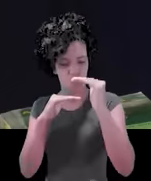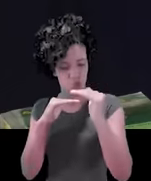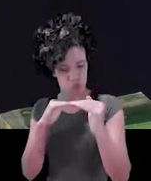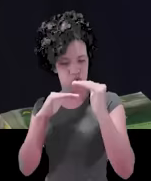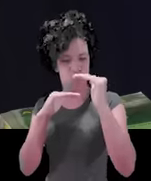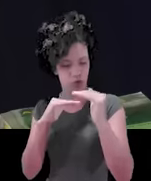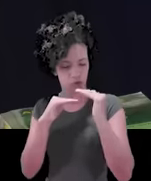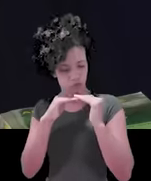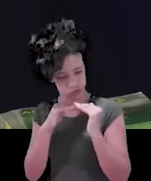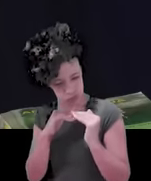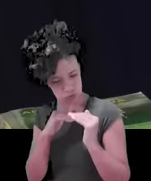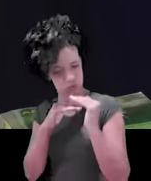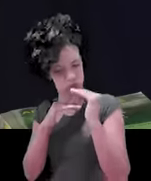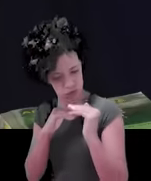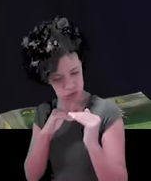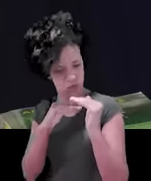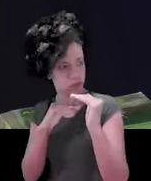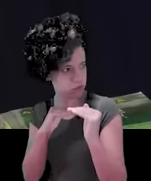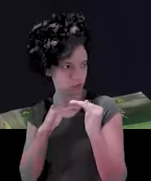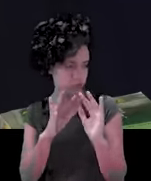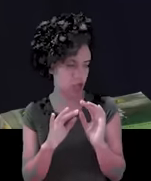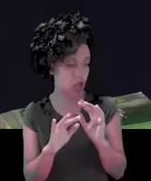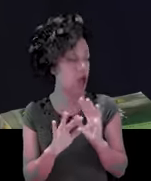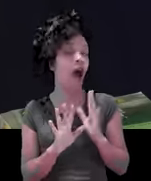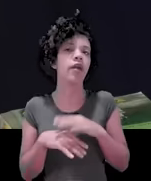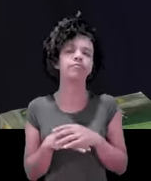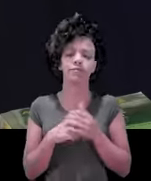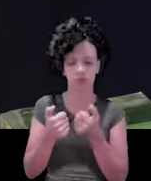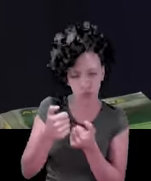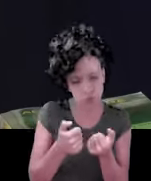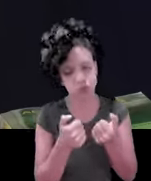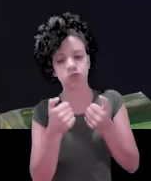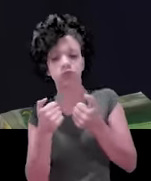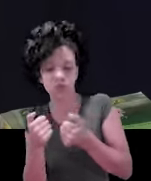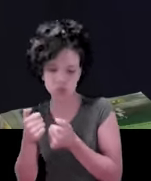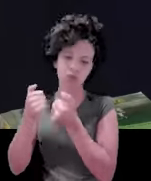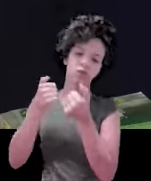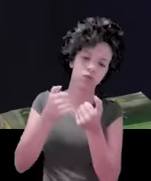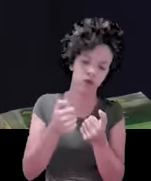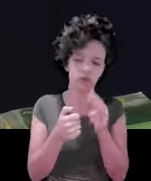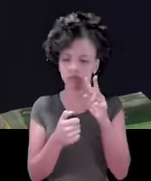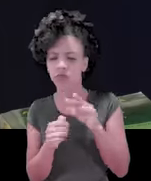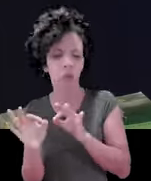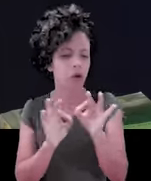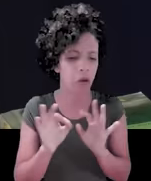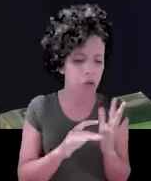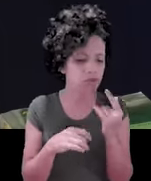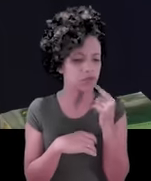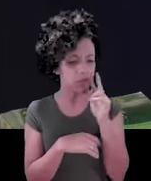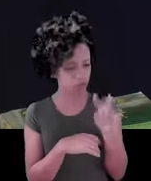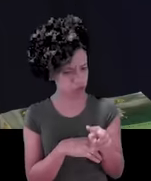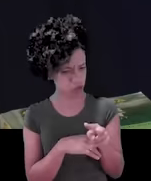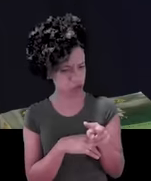aerodinamicamente preparado para isso comprando mais pão mesmo então coloquei naquela mensagem para mim eu já comecei a ver o que tinha acontecido o painel assim